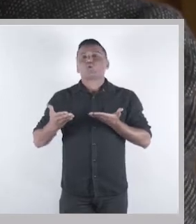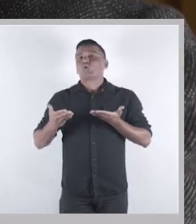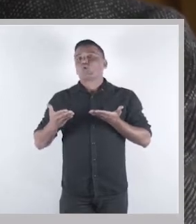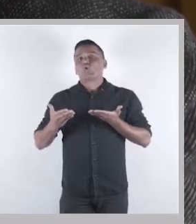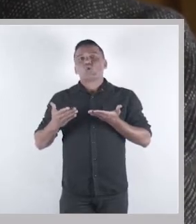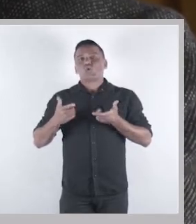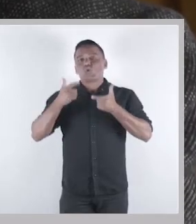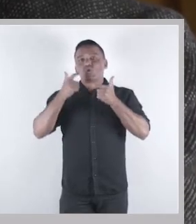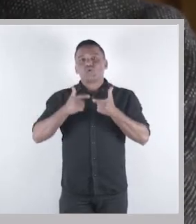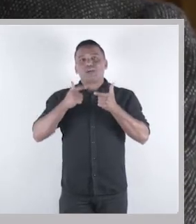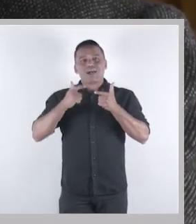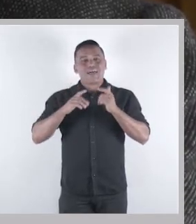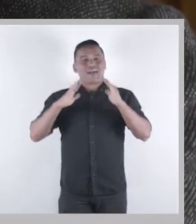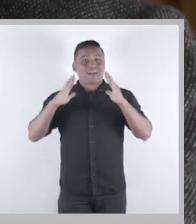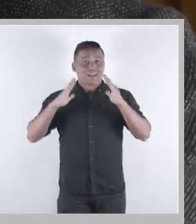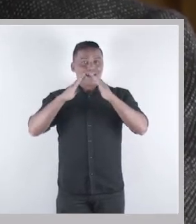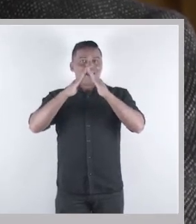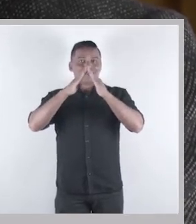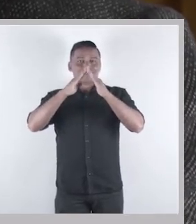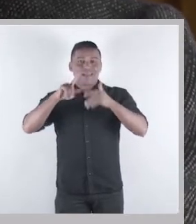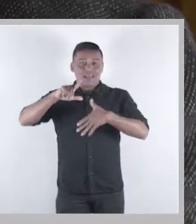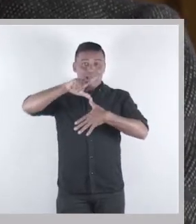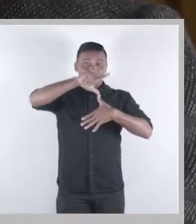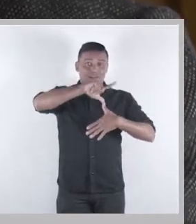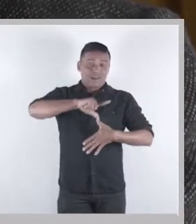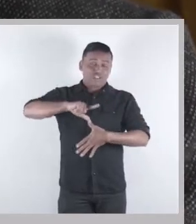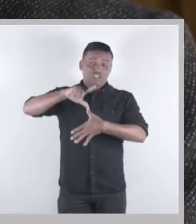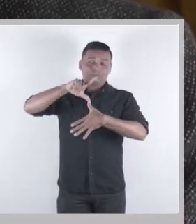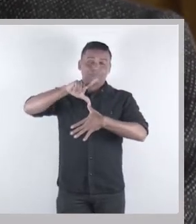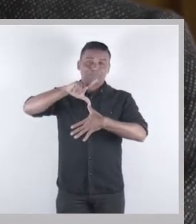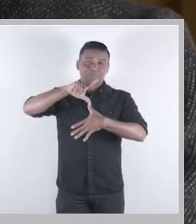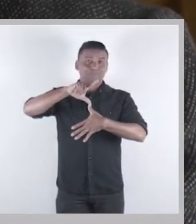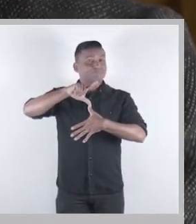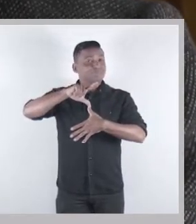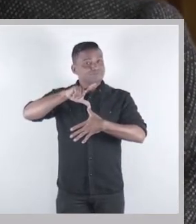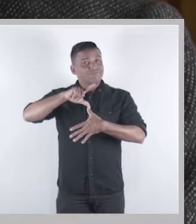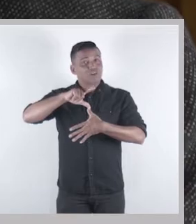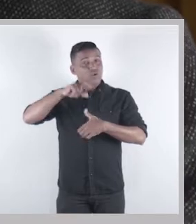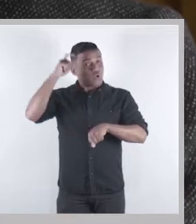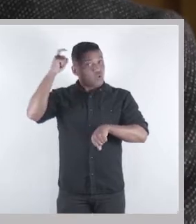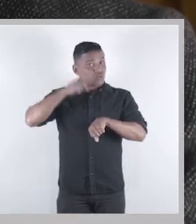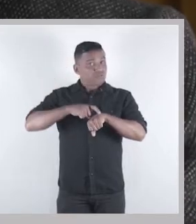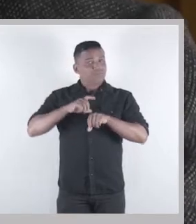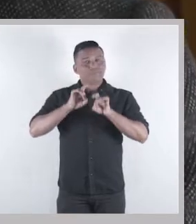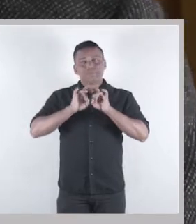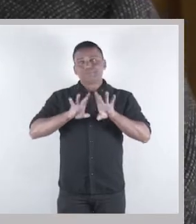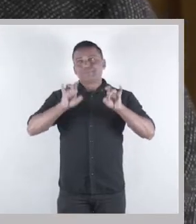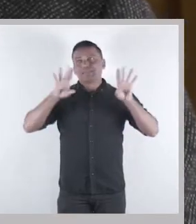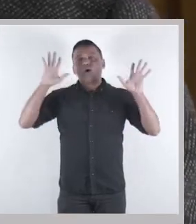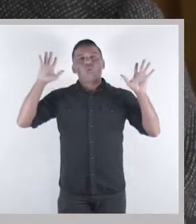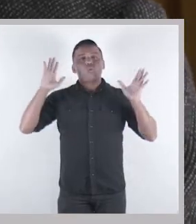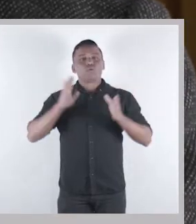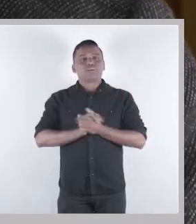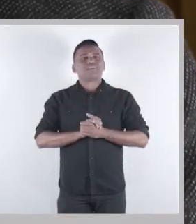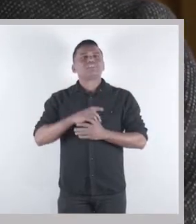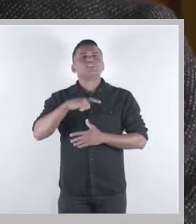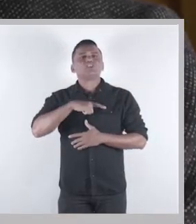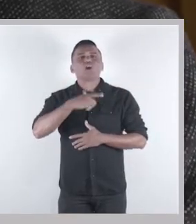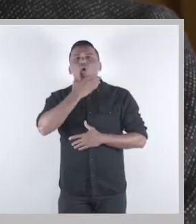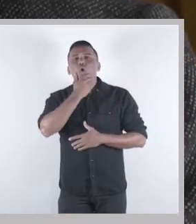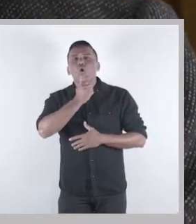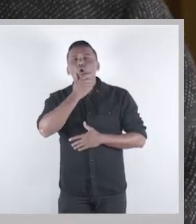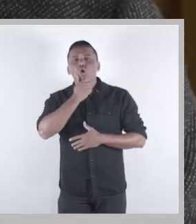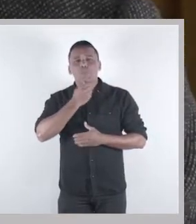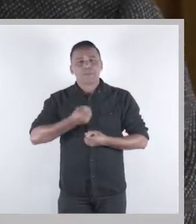esse Foi um momento para mim muito especial esse porque tinha um poeta lá que um poeta francês o Patrick ler